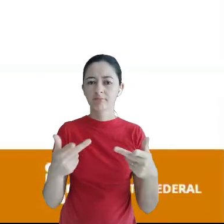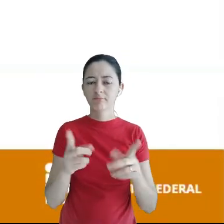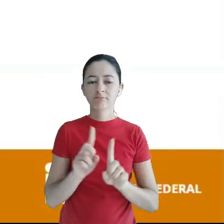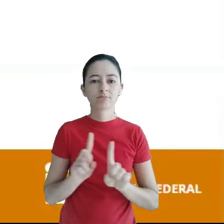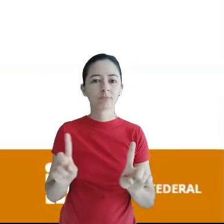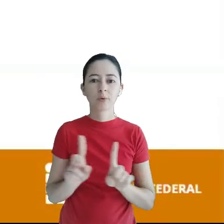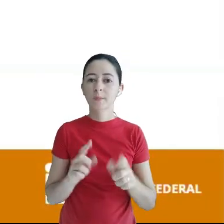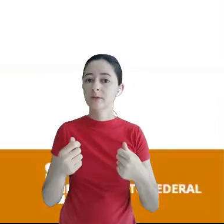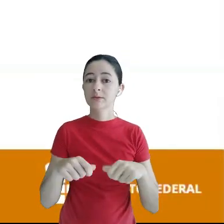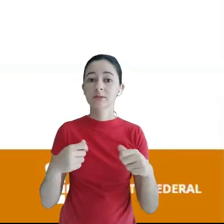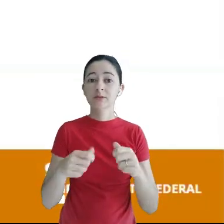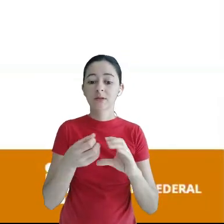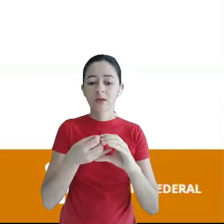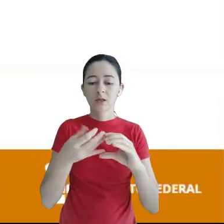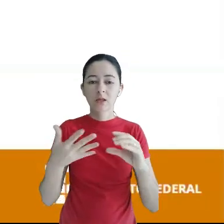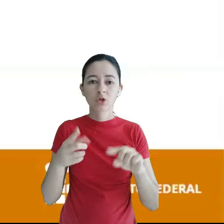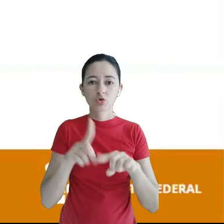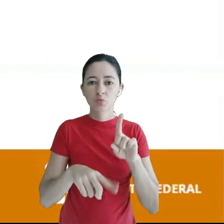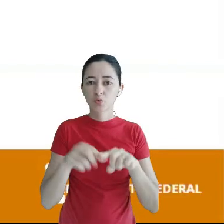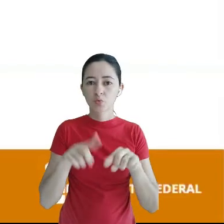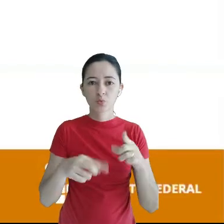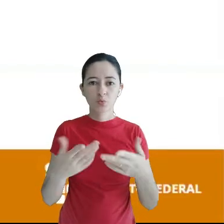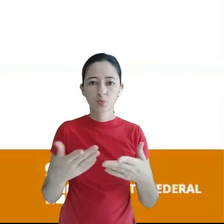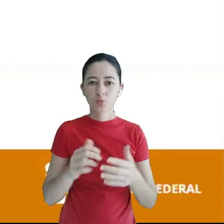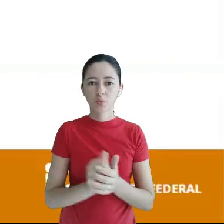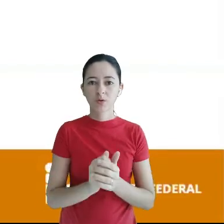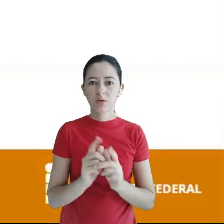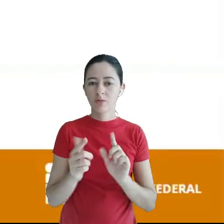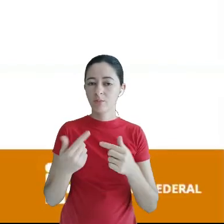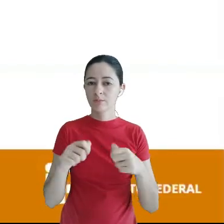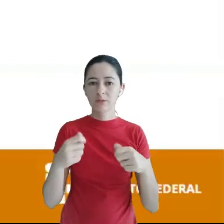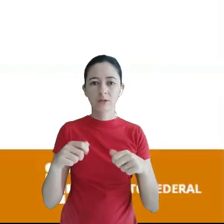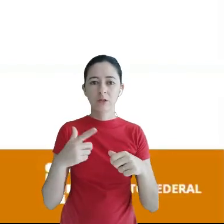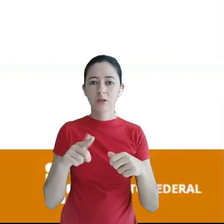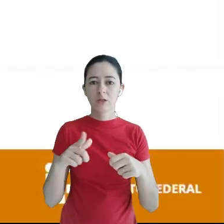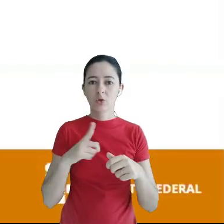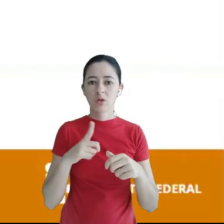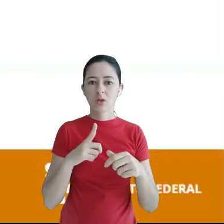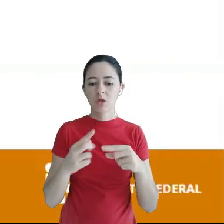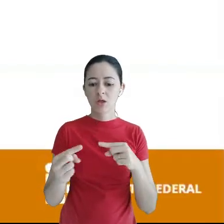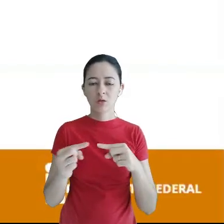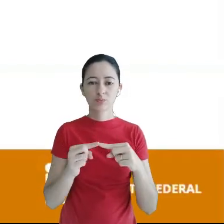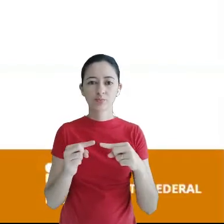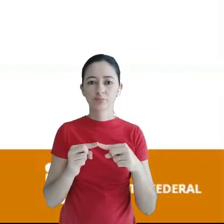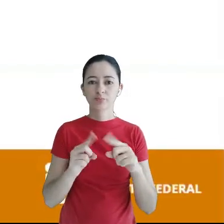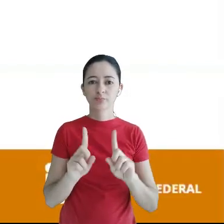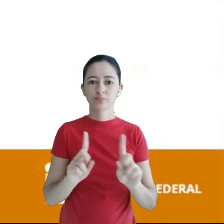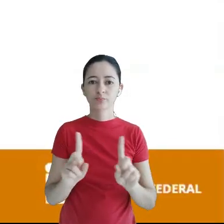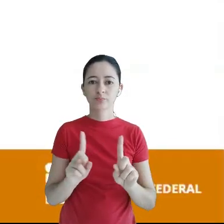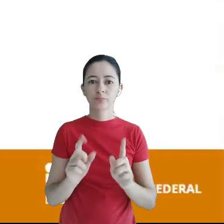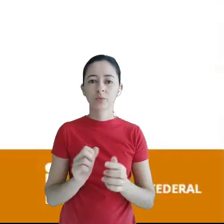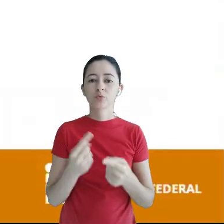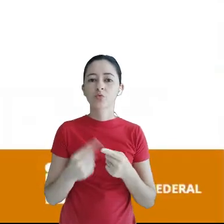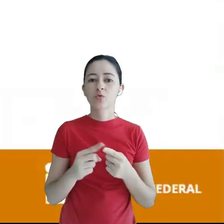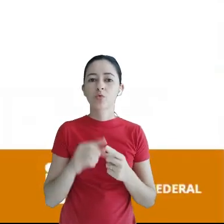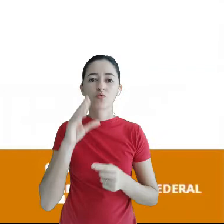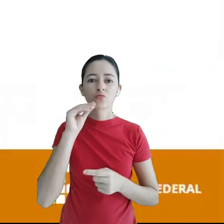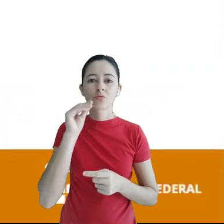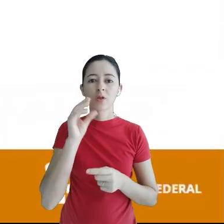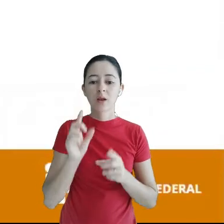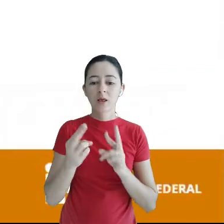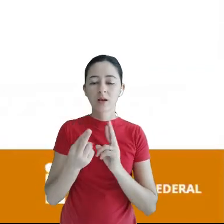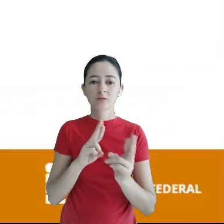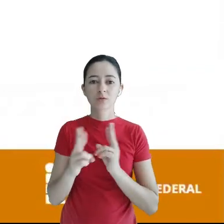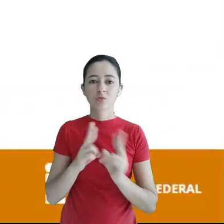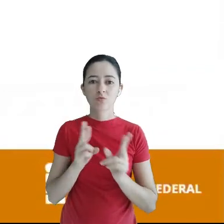característica de produto. Não tem sentido. O único relacionamento de funcionário com produto é através da venda. Ele vende o